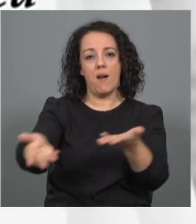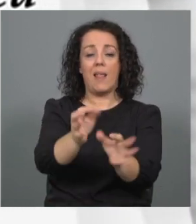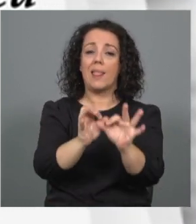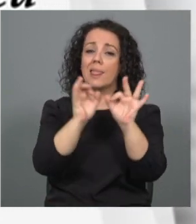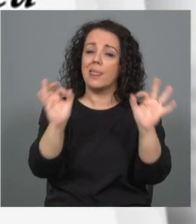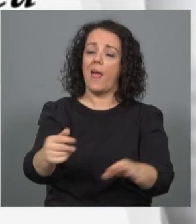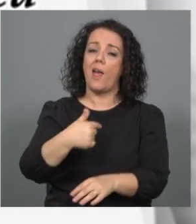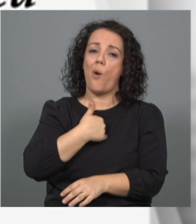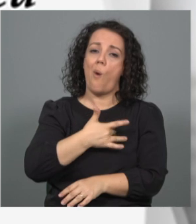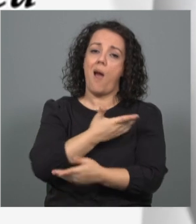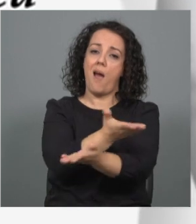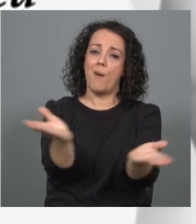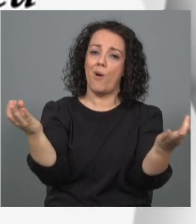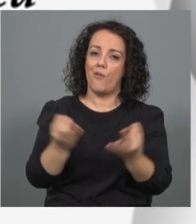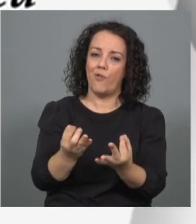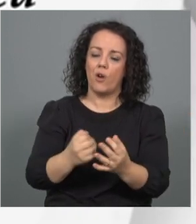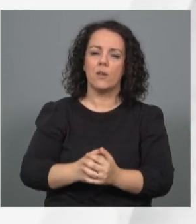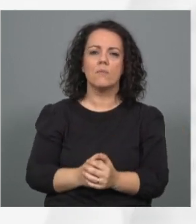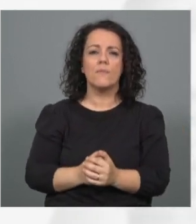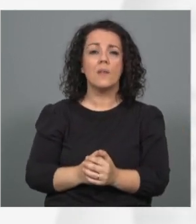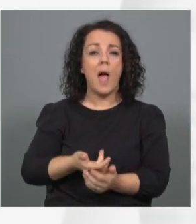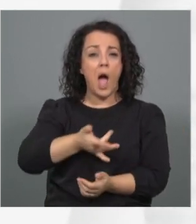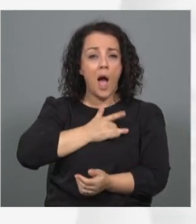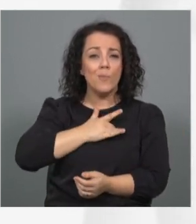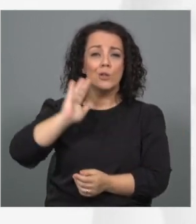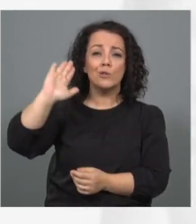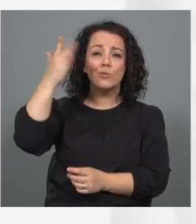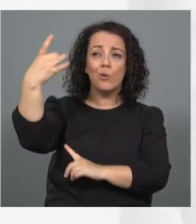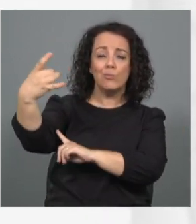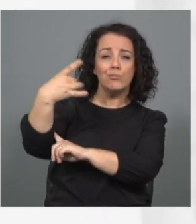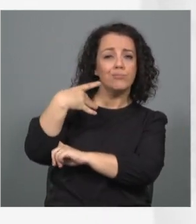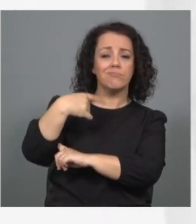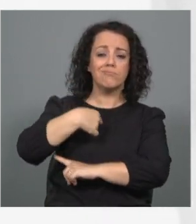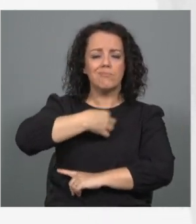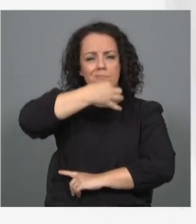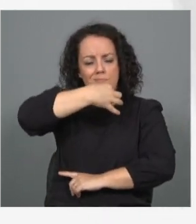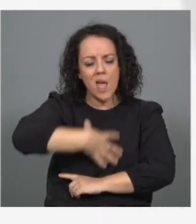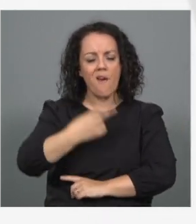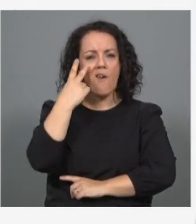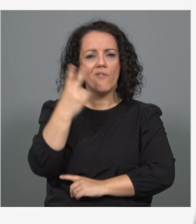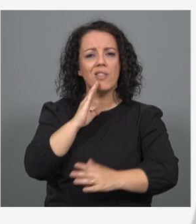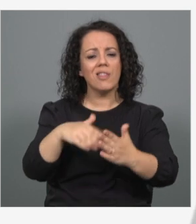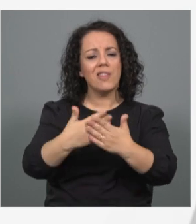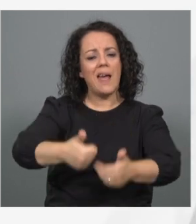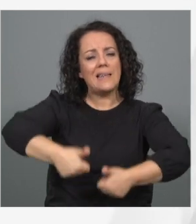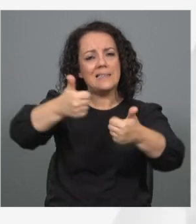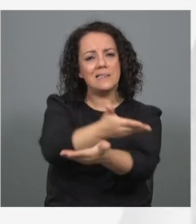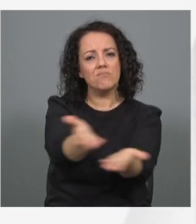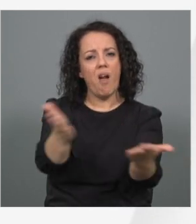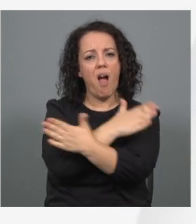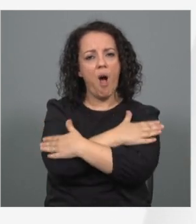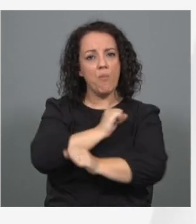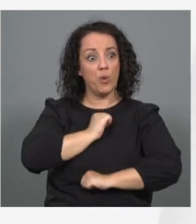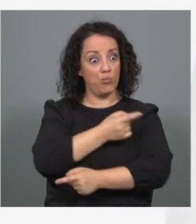vos amei. Ninguém tem maior amor do que aquele que dá a vida pelos amigos. Vós sois meus amigos, e